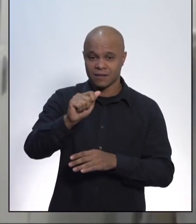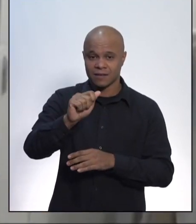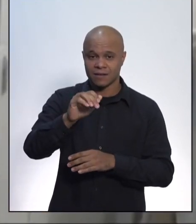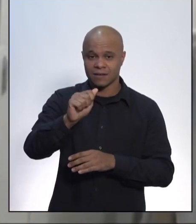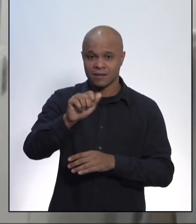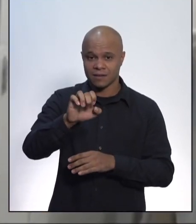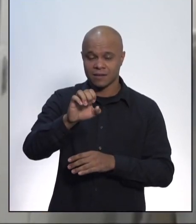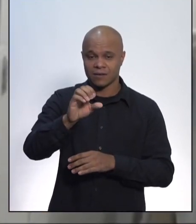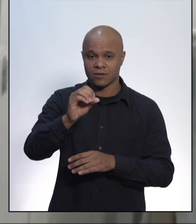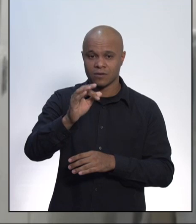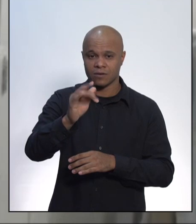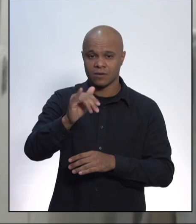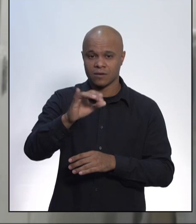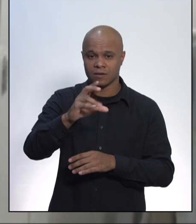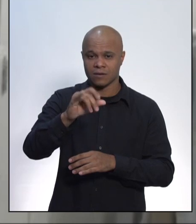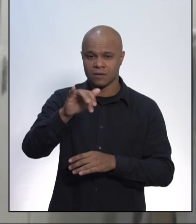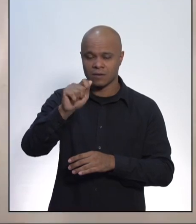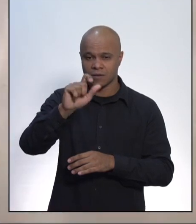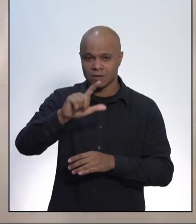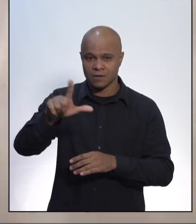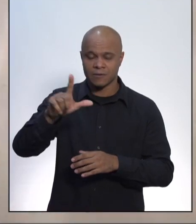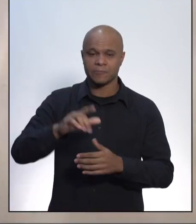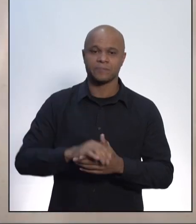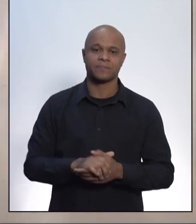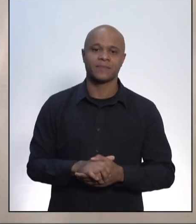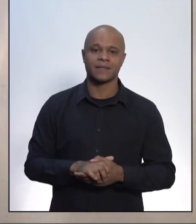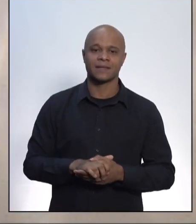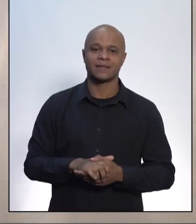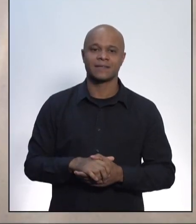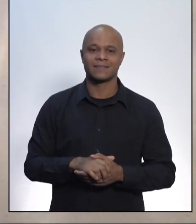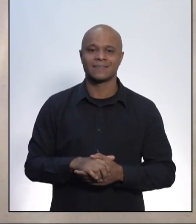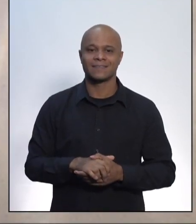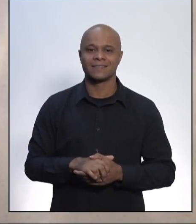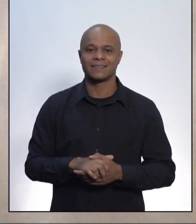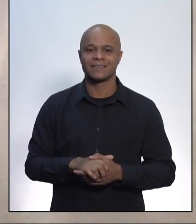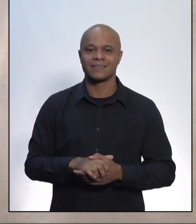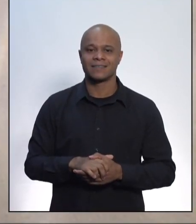@explicaeoficial, tá? Vamos lá, pessoal. @explicaeoficial. Exato.